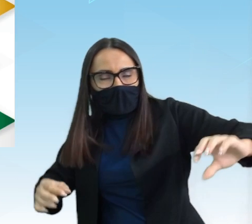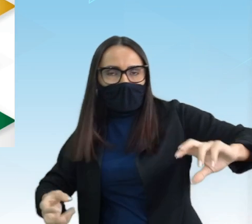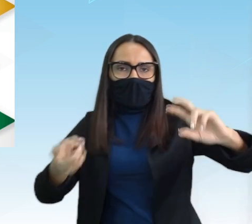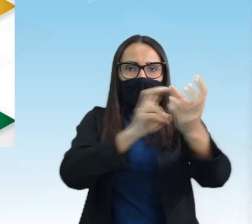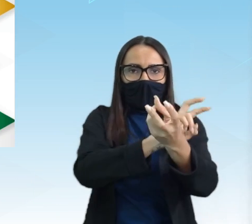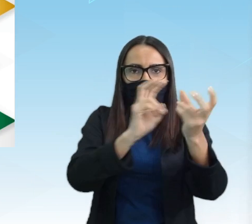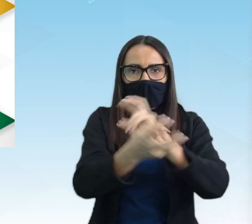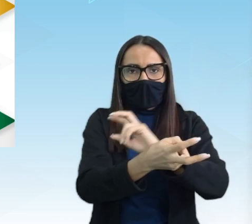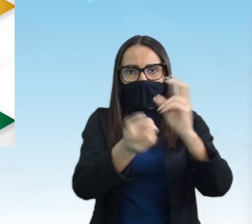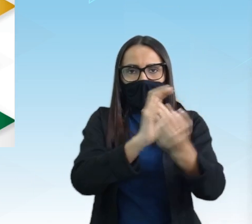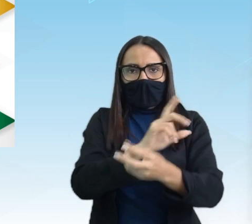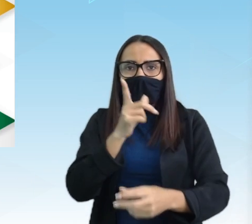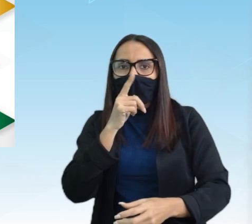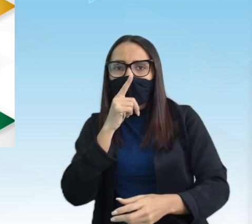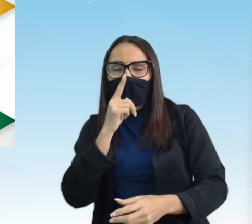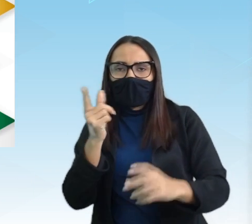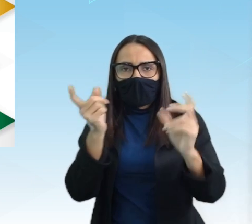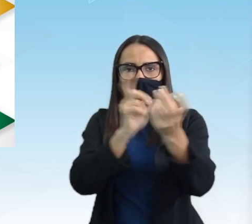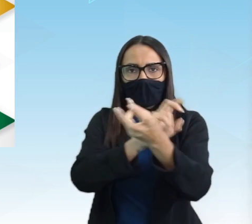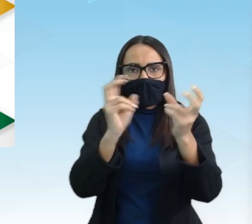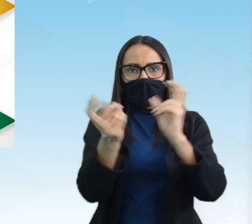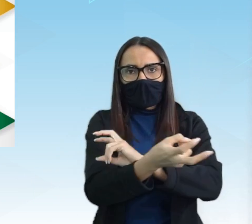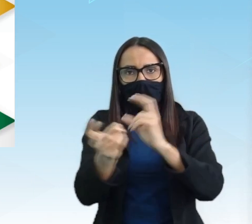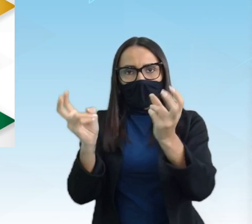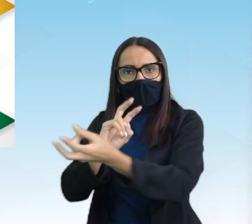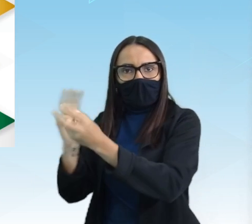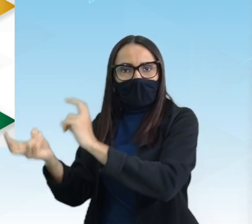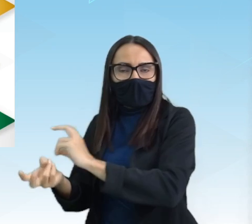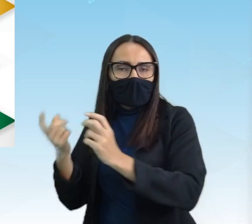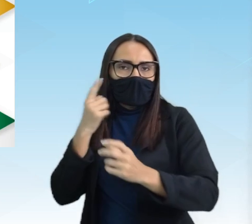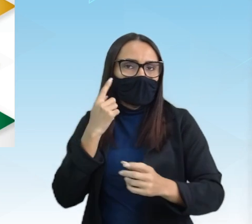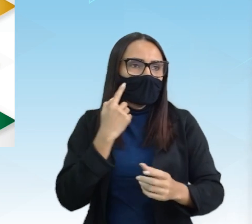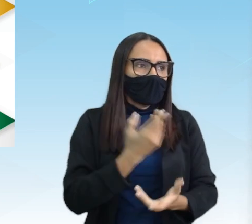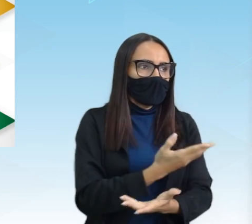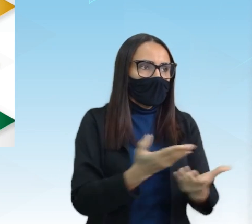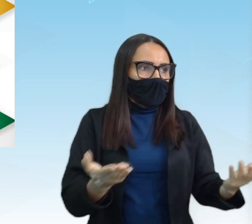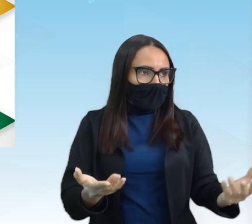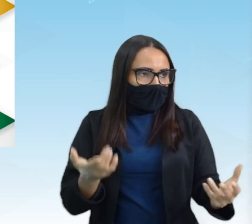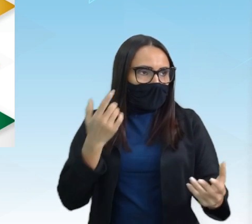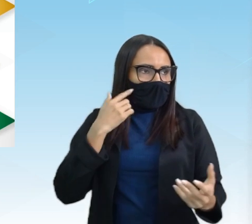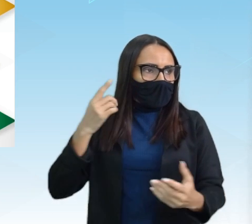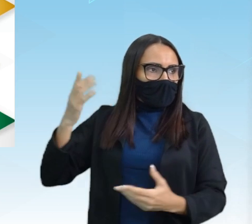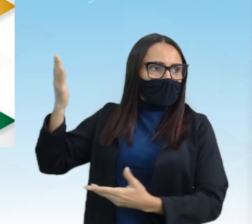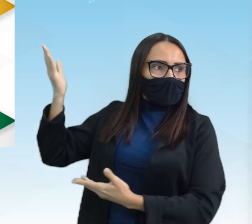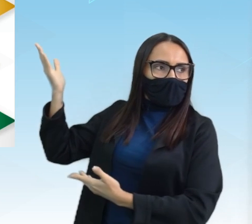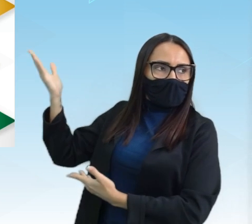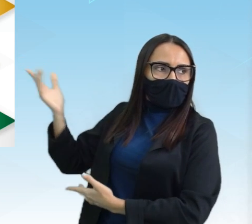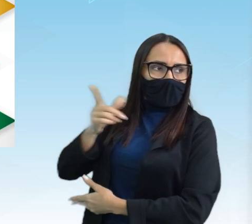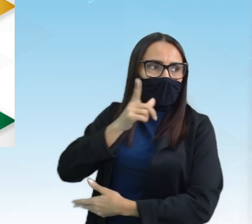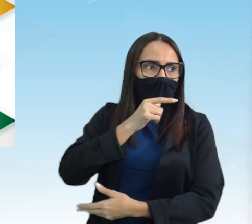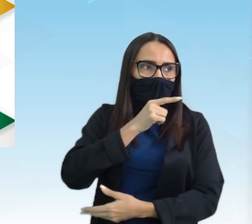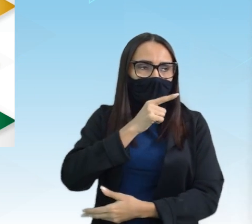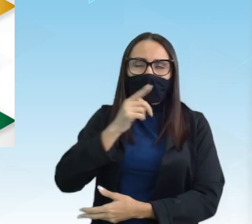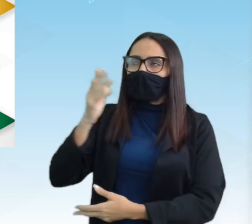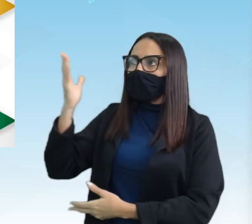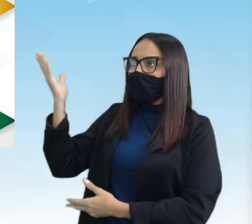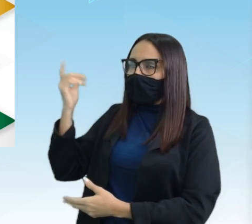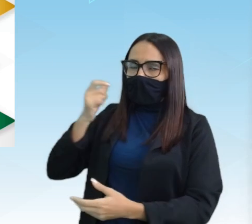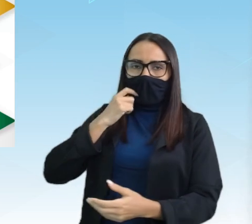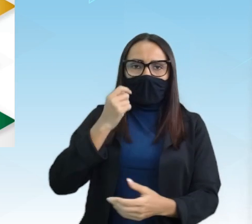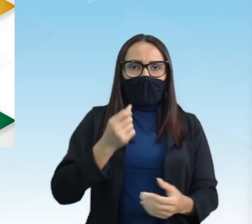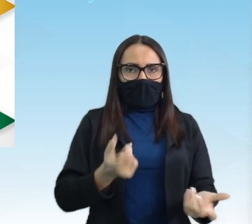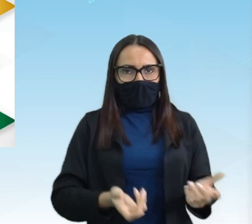irrigada essa área por causa dessa máquina aí, e vai, no instante, irrigar e vai, todo mundo, as plantinhas vai ter